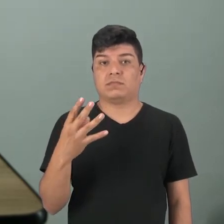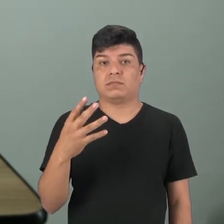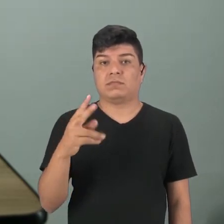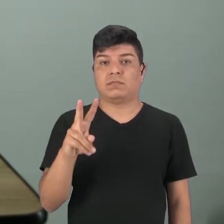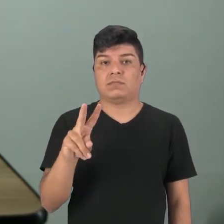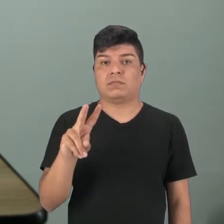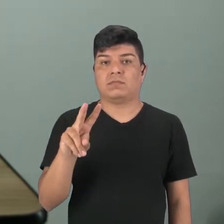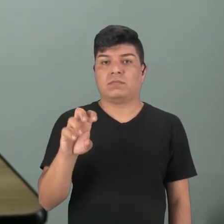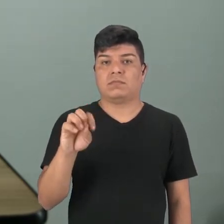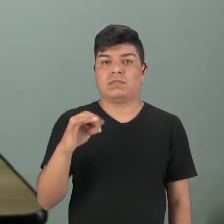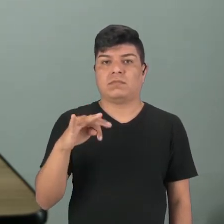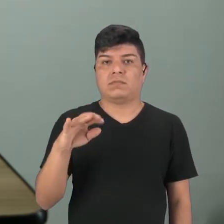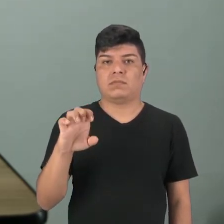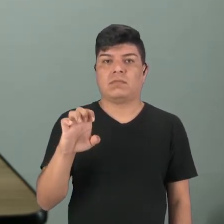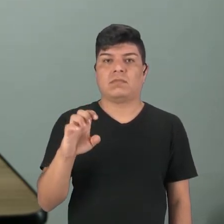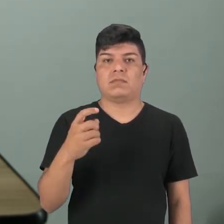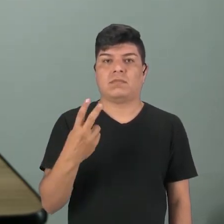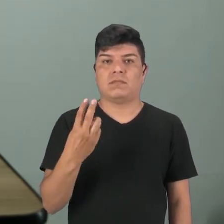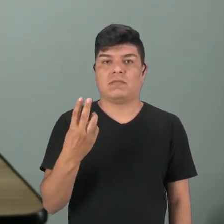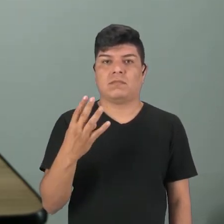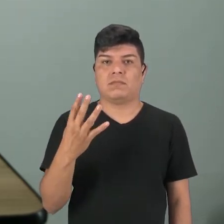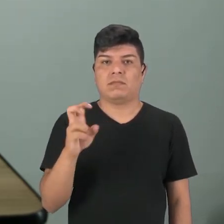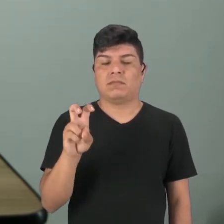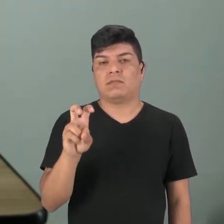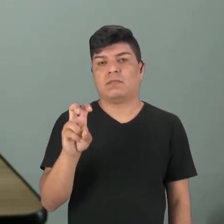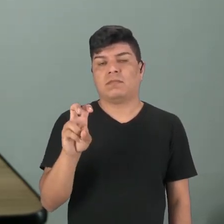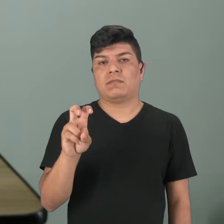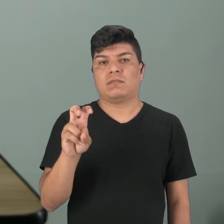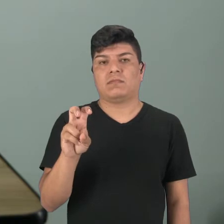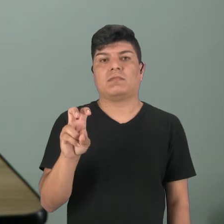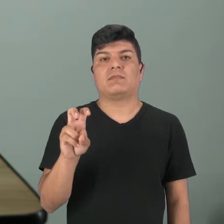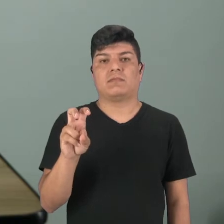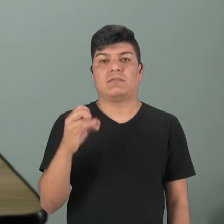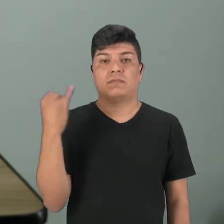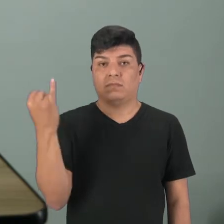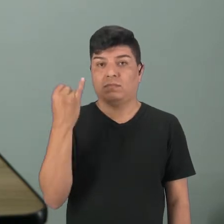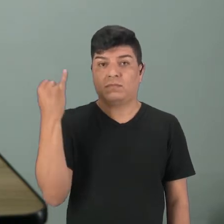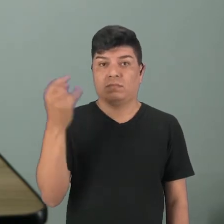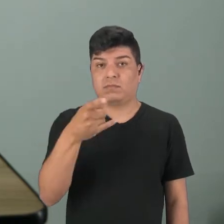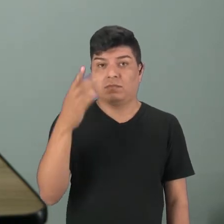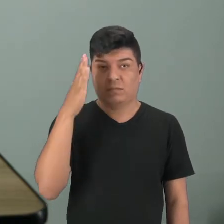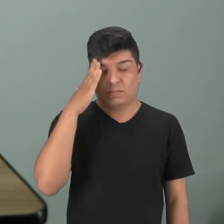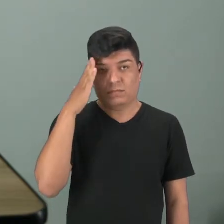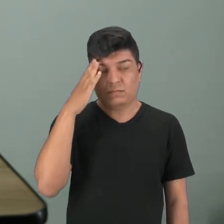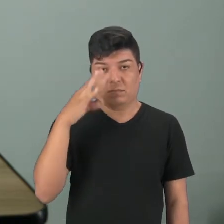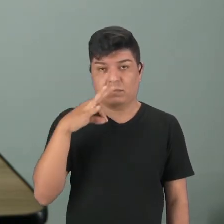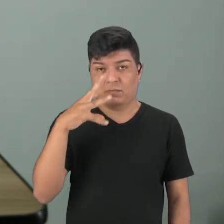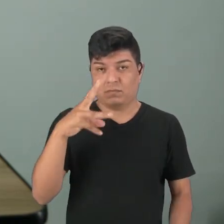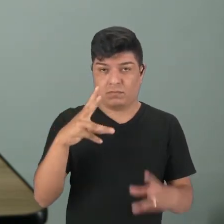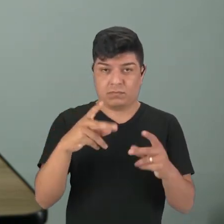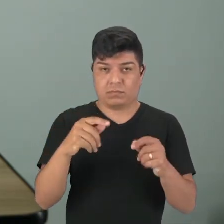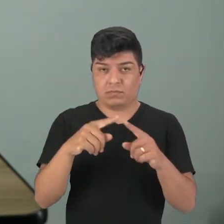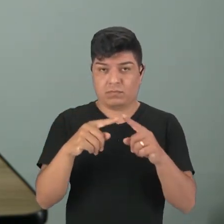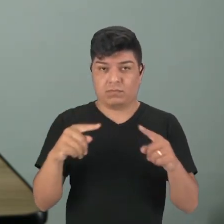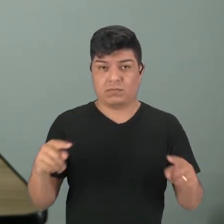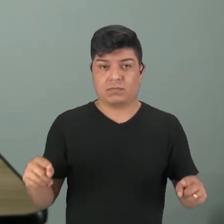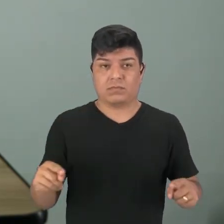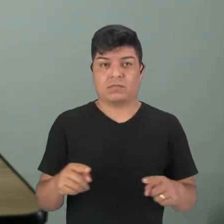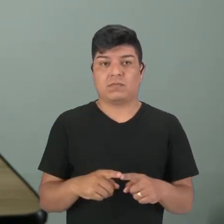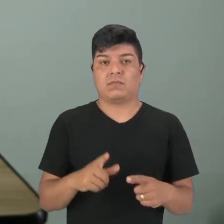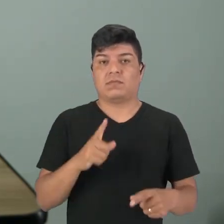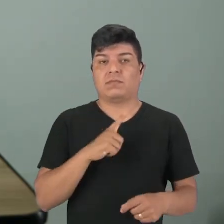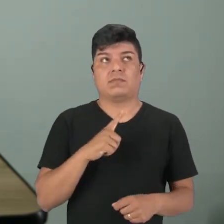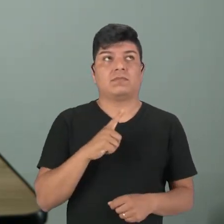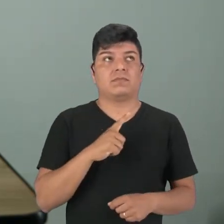quantas vértices? 1, 2, 3, 4, 5. Uma coisa interessante de vocês saberem é que todas as pirâmides, elas